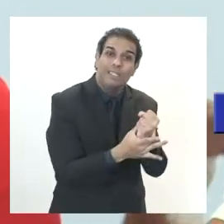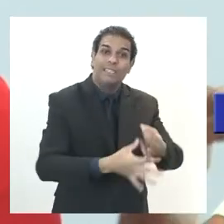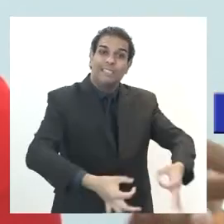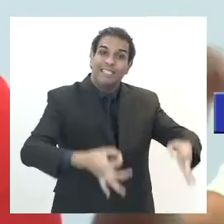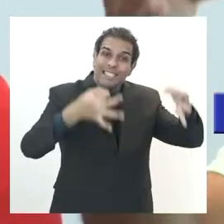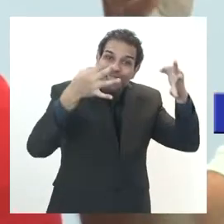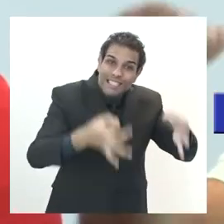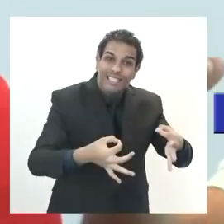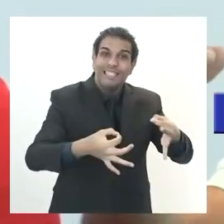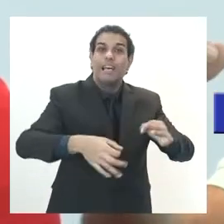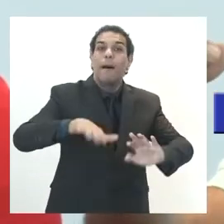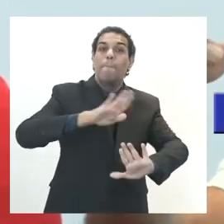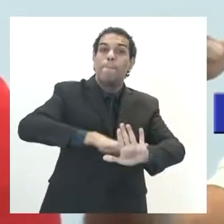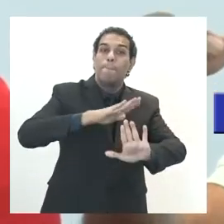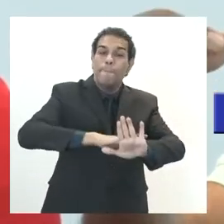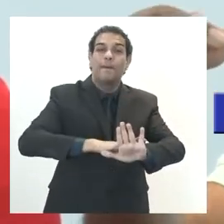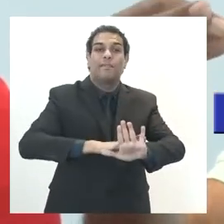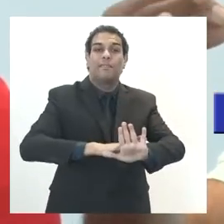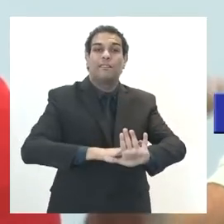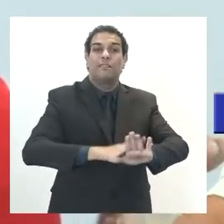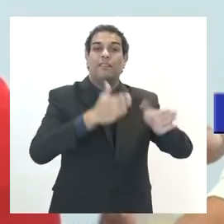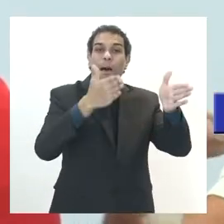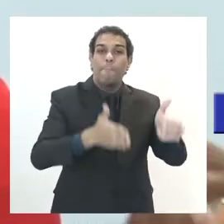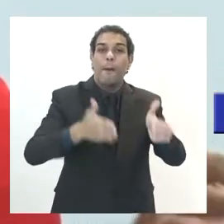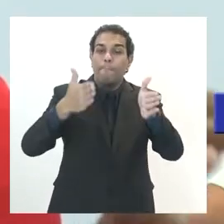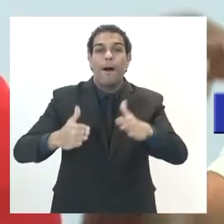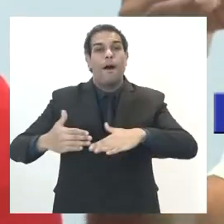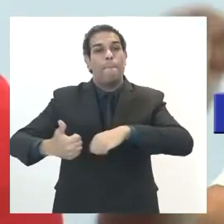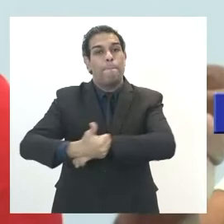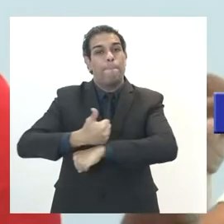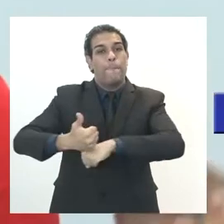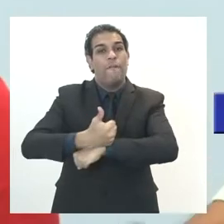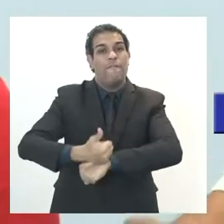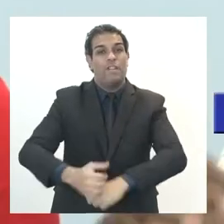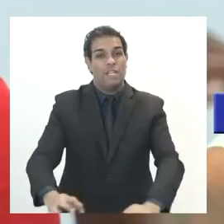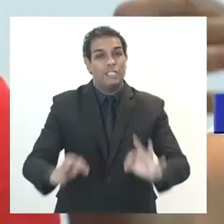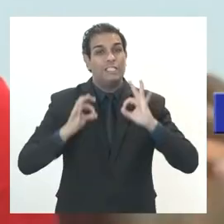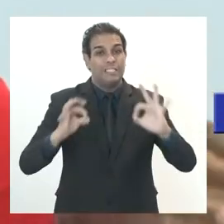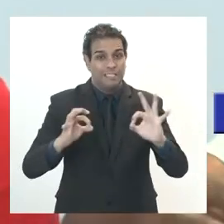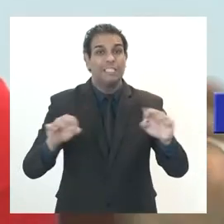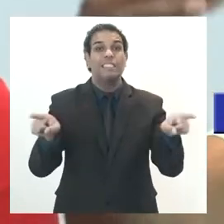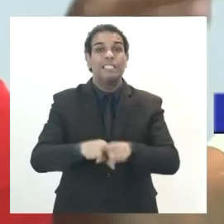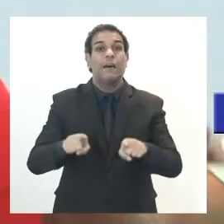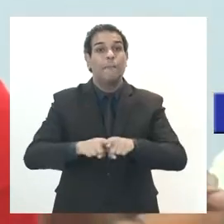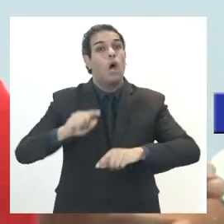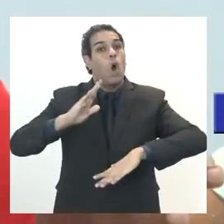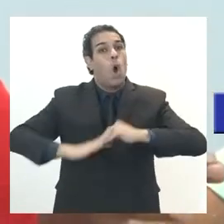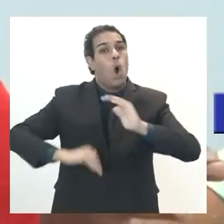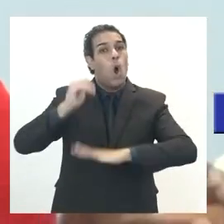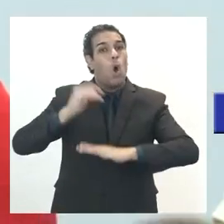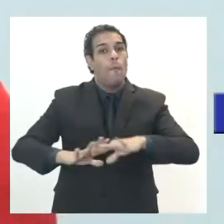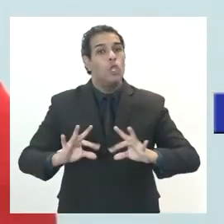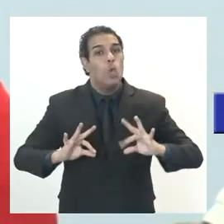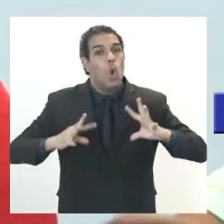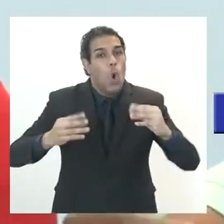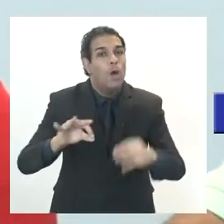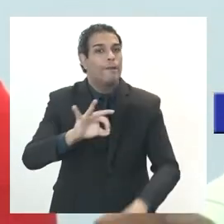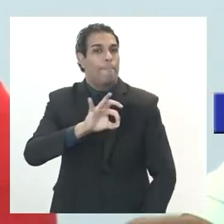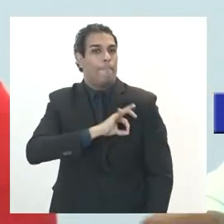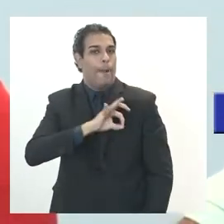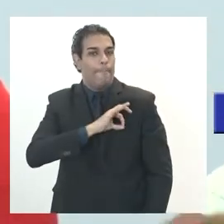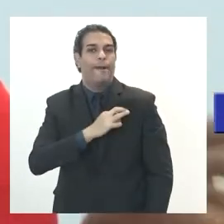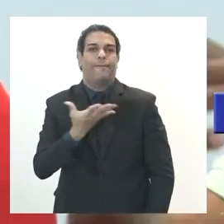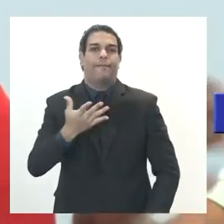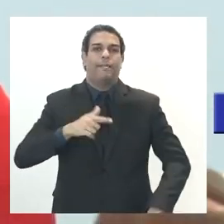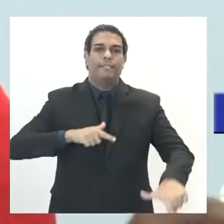segurança tem que ter efetivo o efetivo efetivo e tem que qualificar pelos policiais mas poder